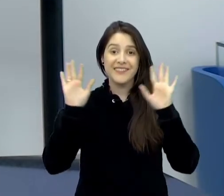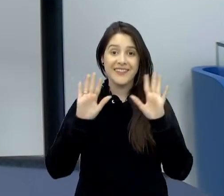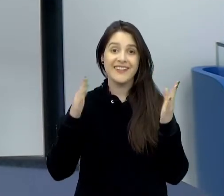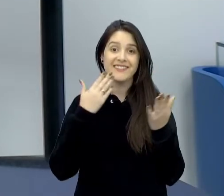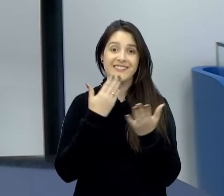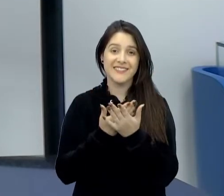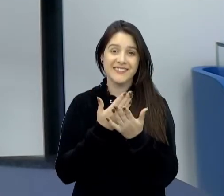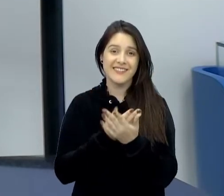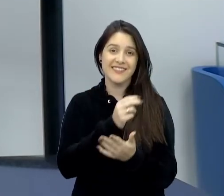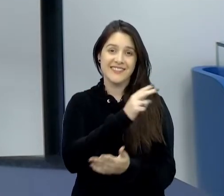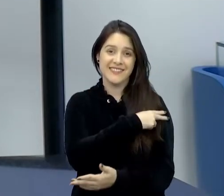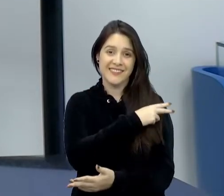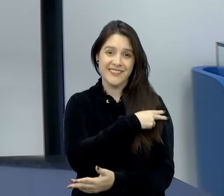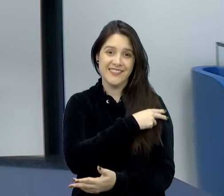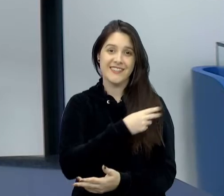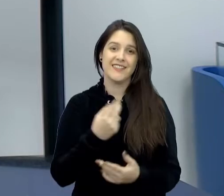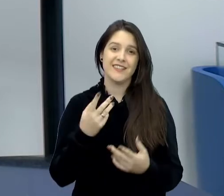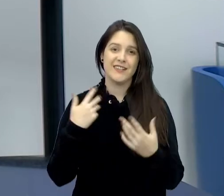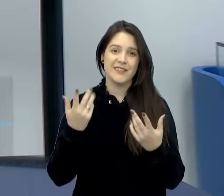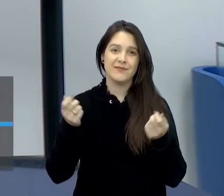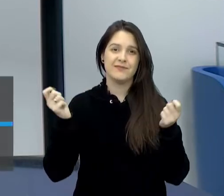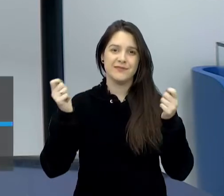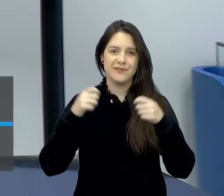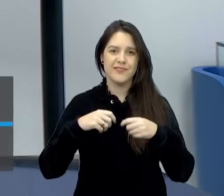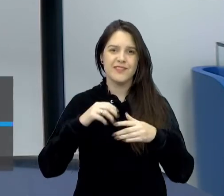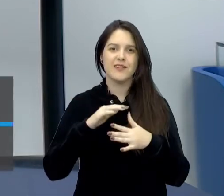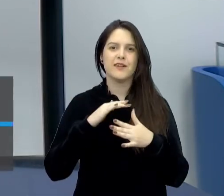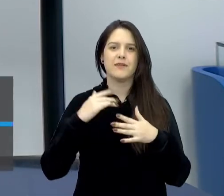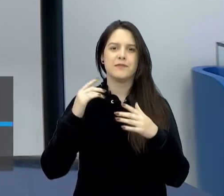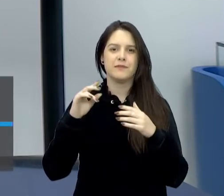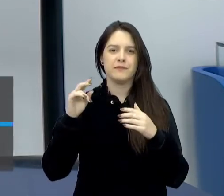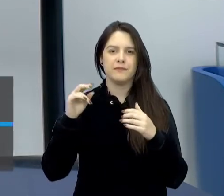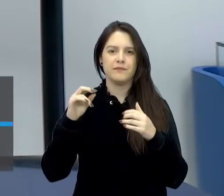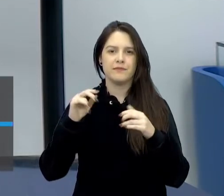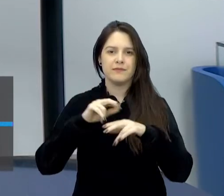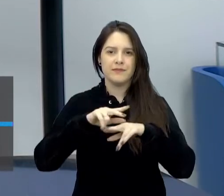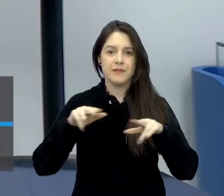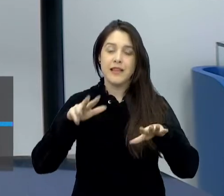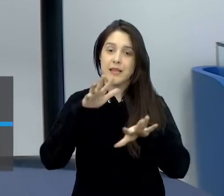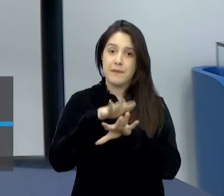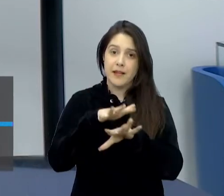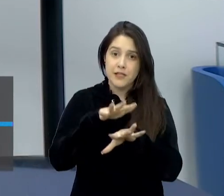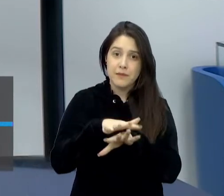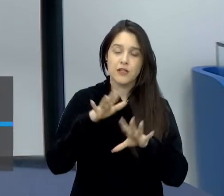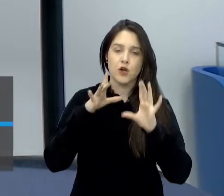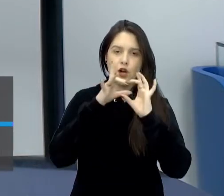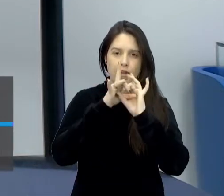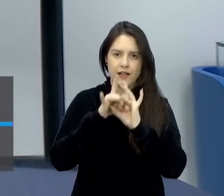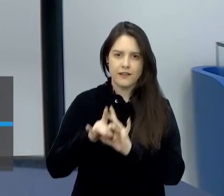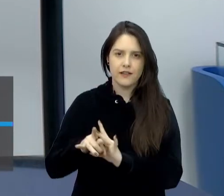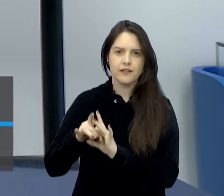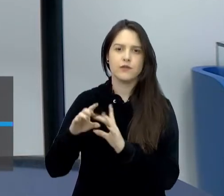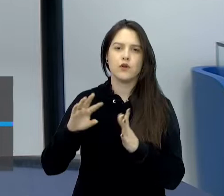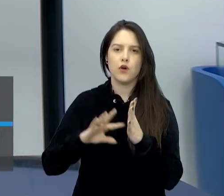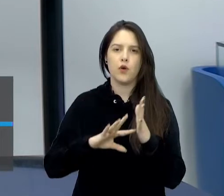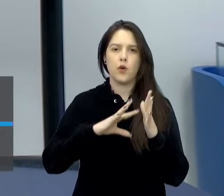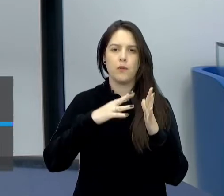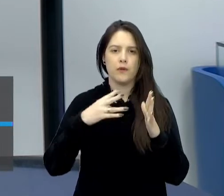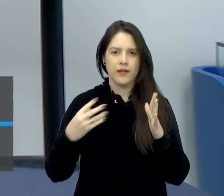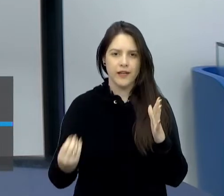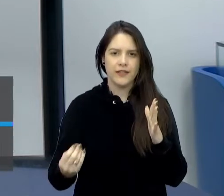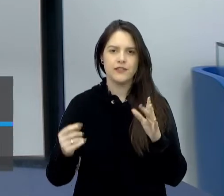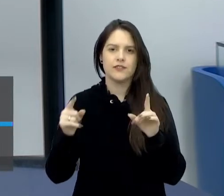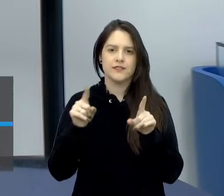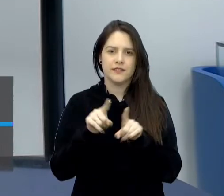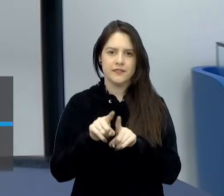Olá, estudantes da segunda série. Eu sou a professora Ilana, professora aí desse aprofundamento matemática conectada do componente Educação